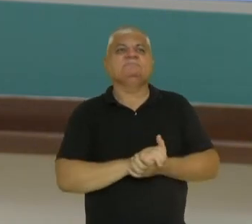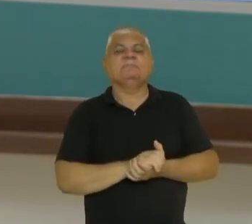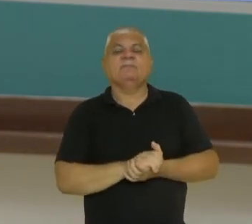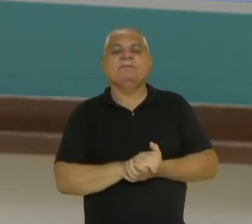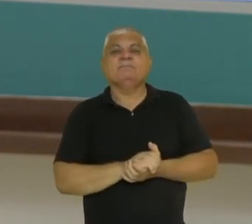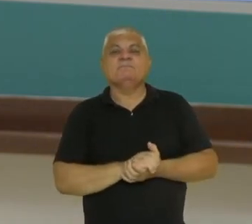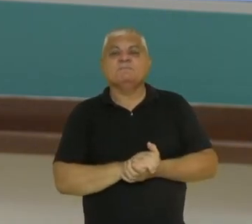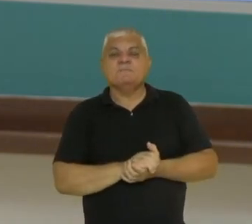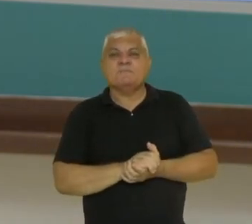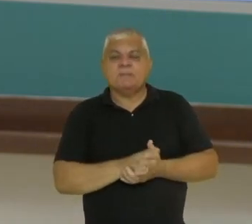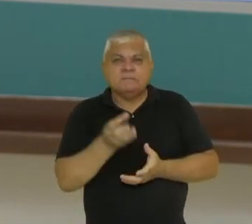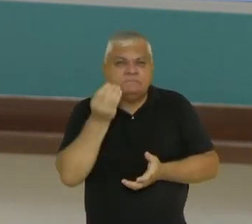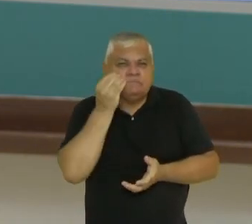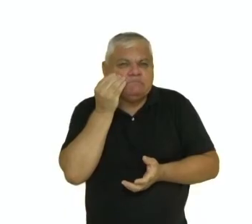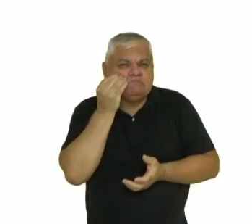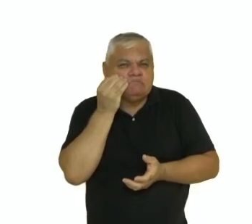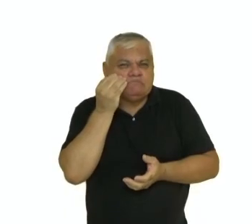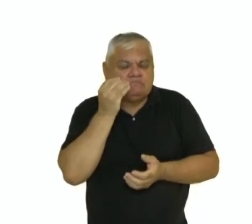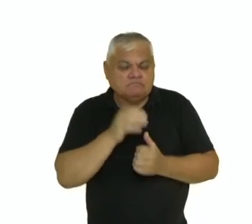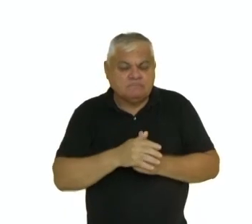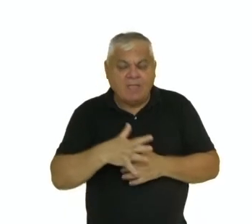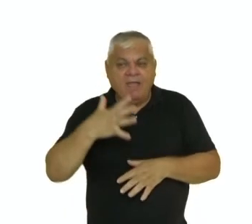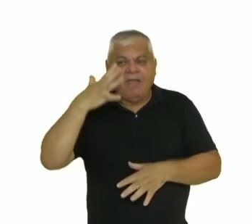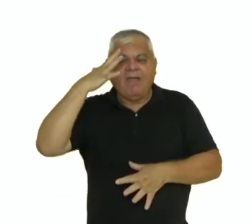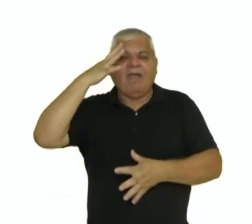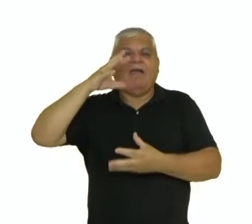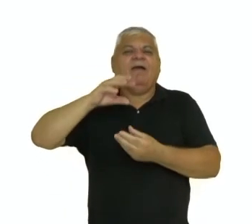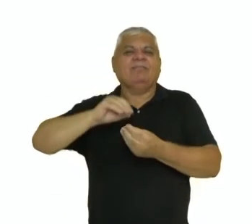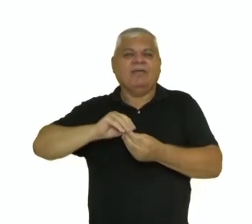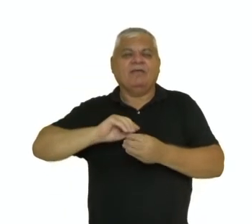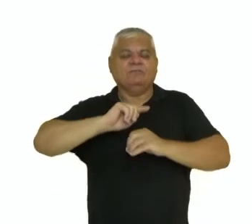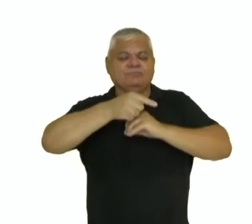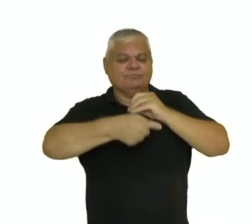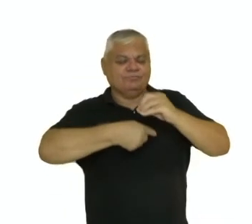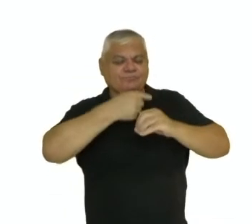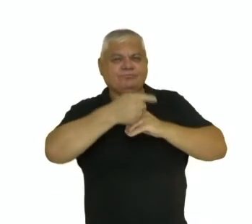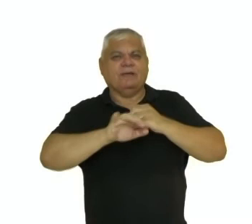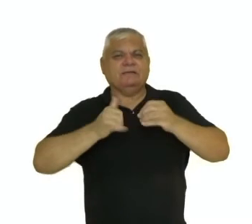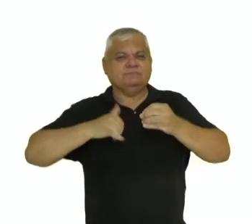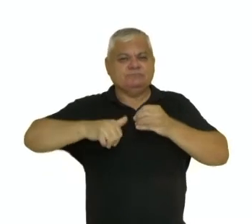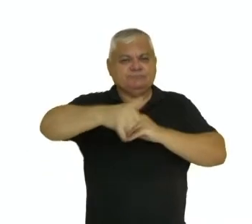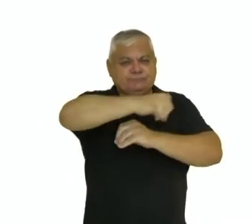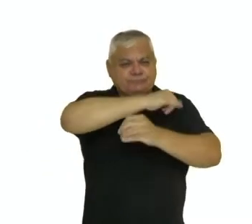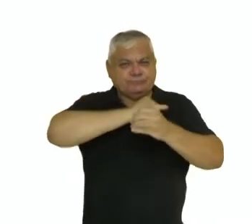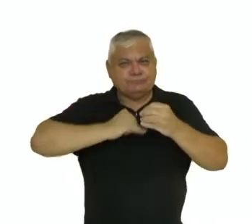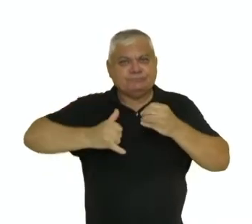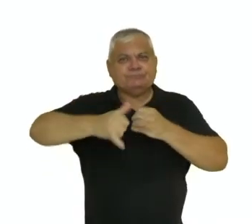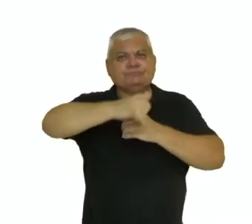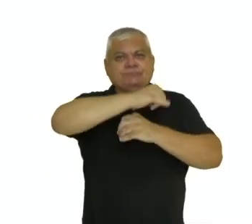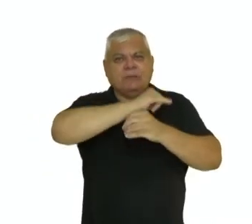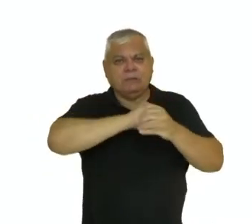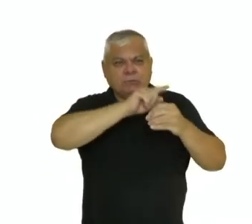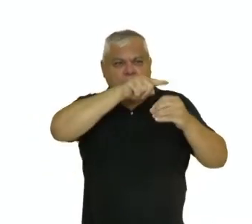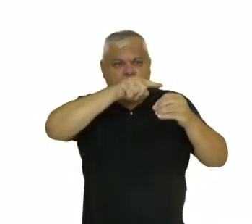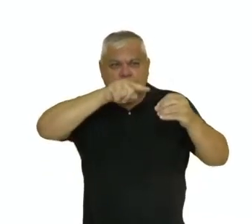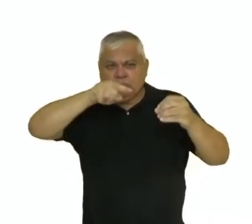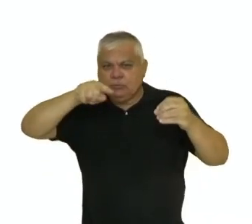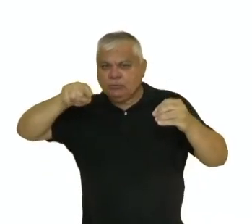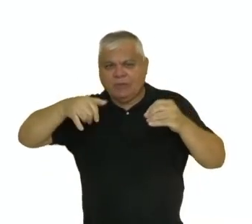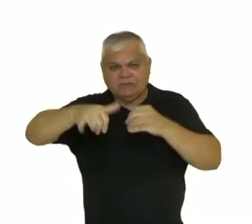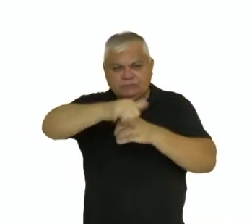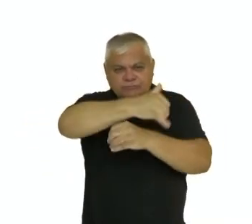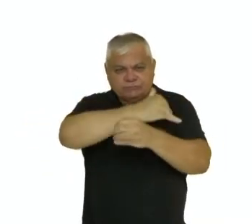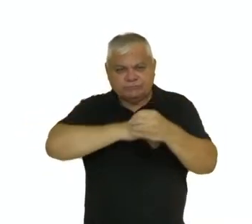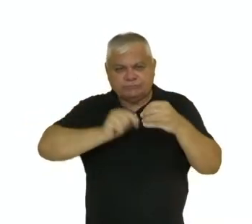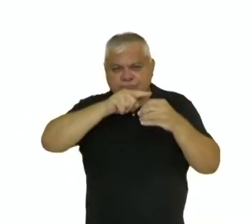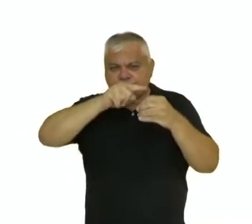Com esse experimento, Bohr concluiu que os átomos emitem radiações em certos comprimentos de onda e em frequências